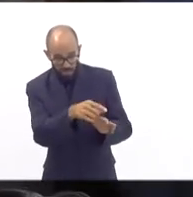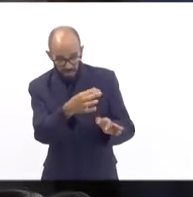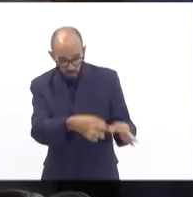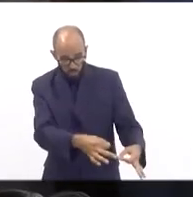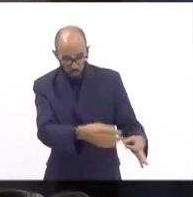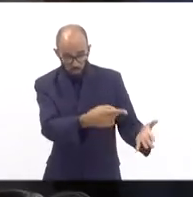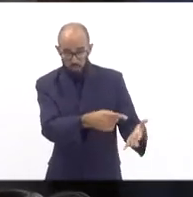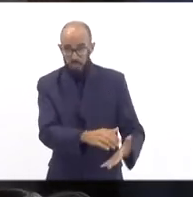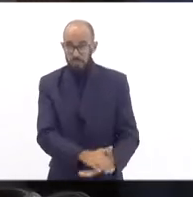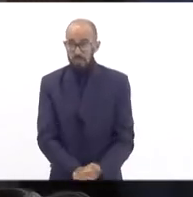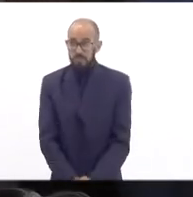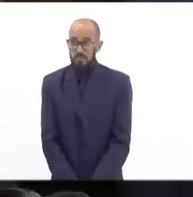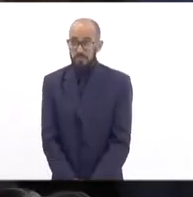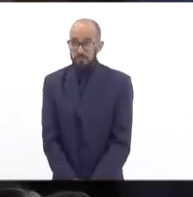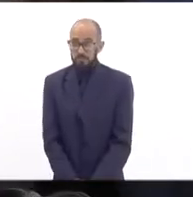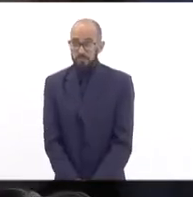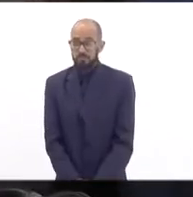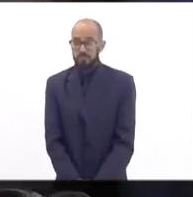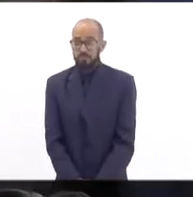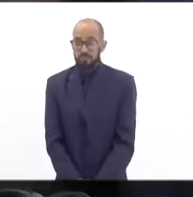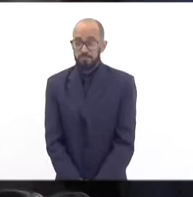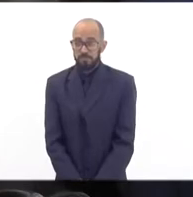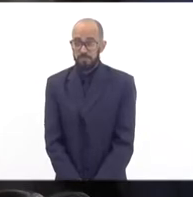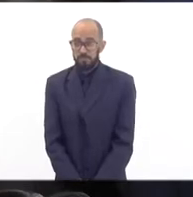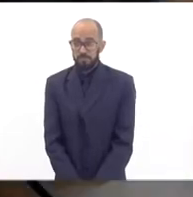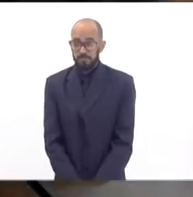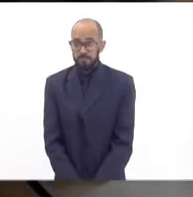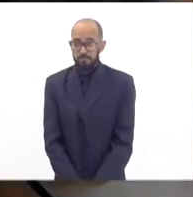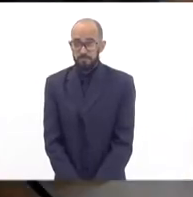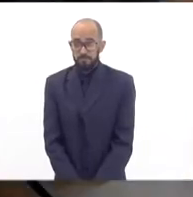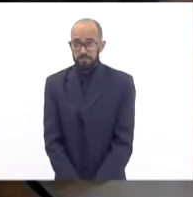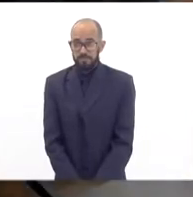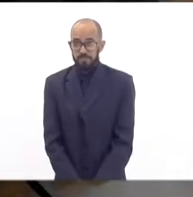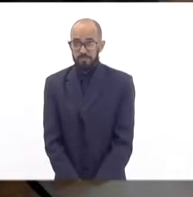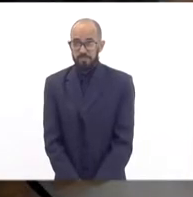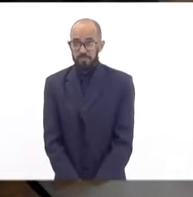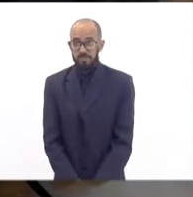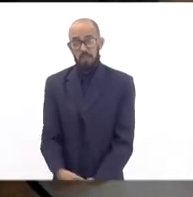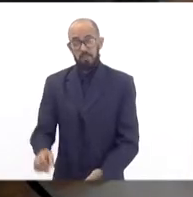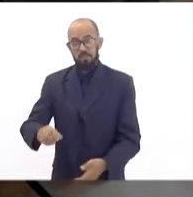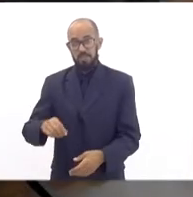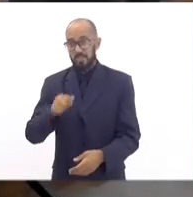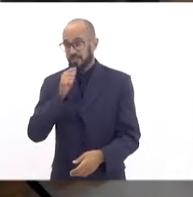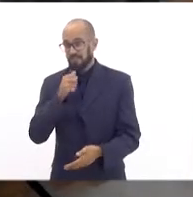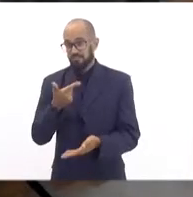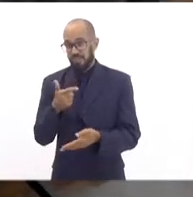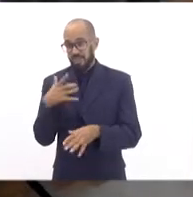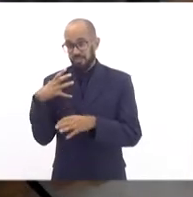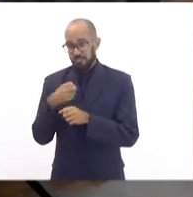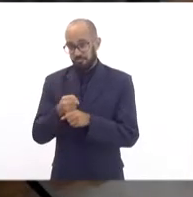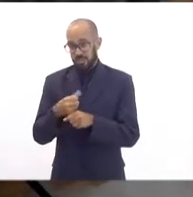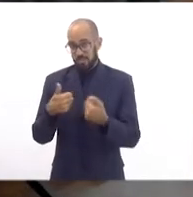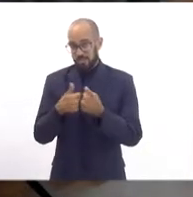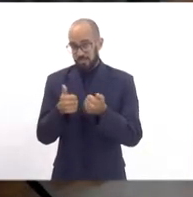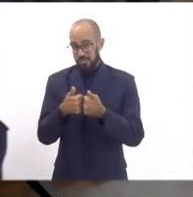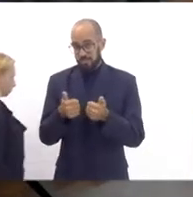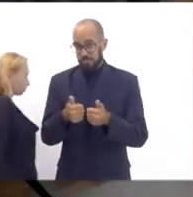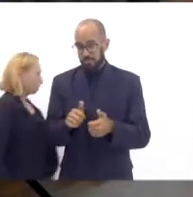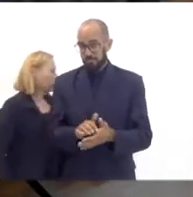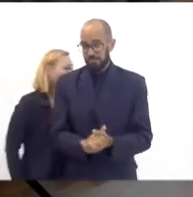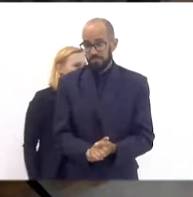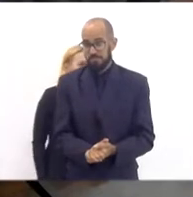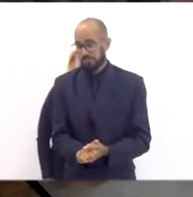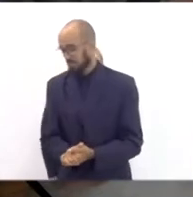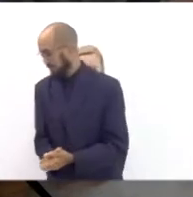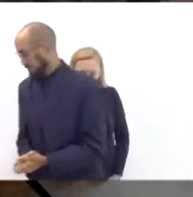mãe de 3 filhos? Sem o ônibus. Não, sem contar o transporte ferroviário, pois é. Será que é justo? E eu não posso nem questionar